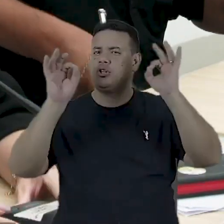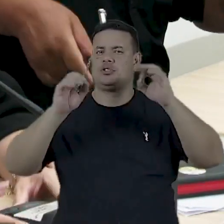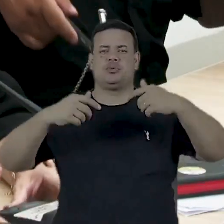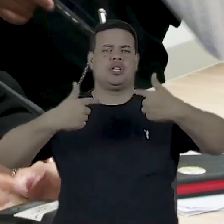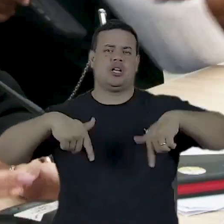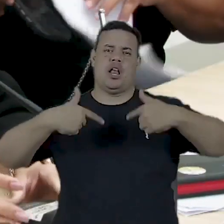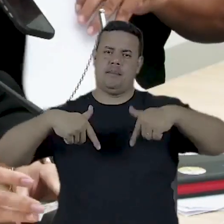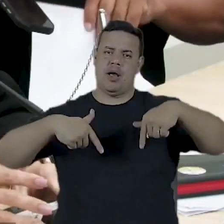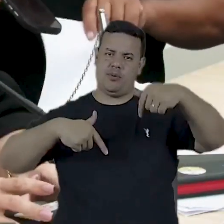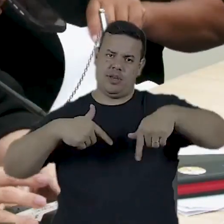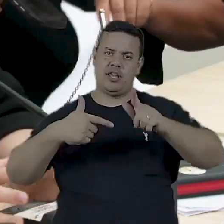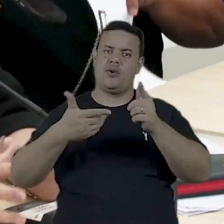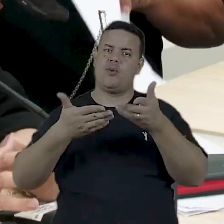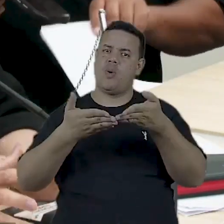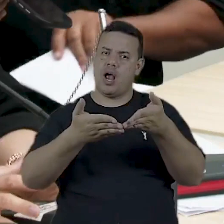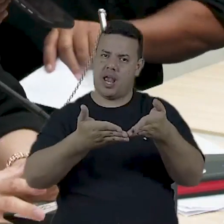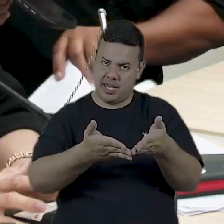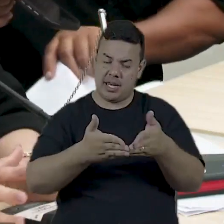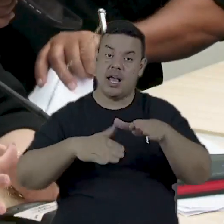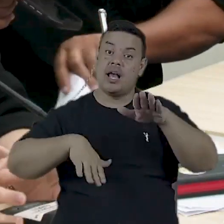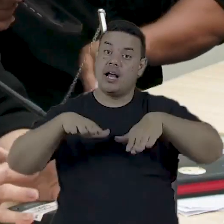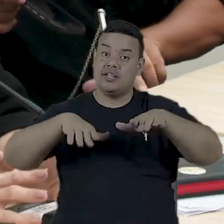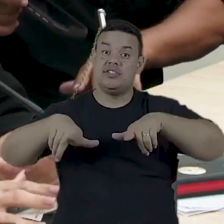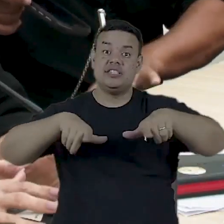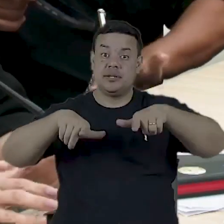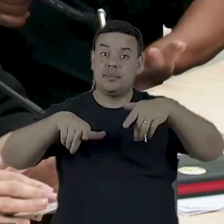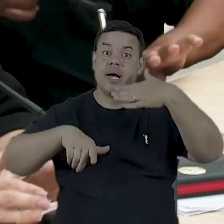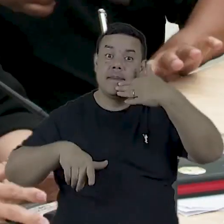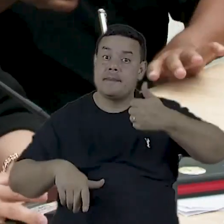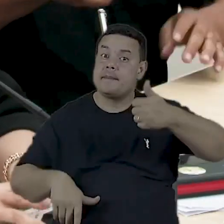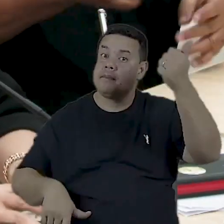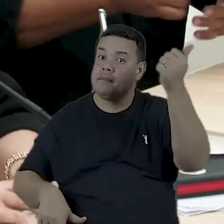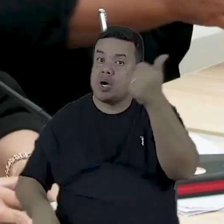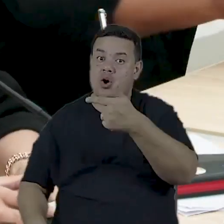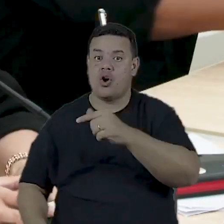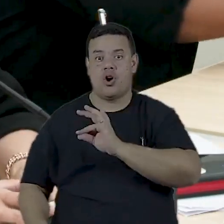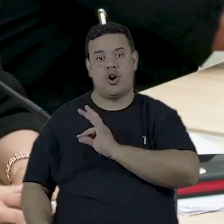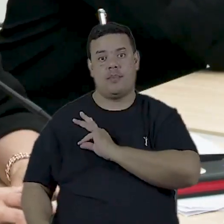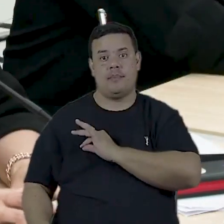vezes trabalham até no lugar da polícia militar, em situações que deveria ser